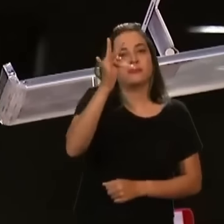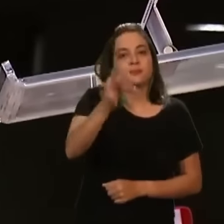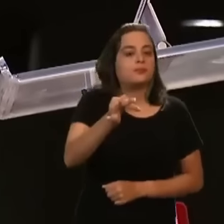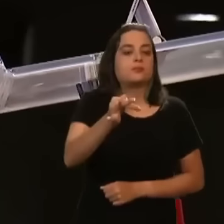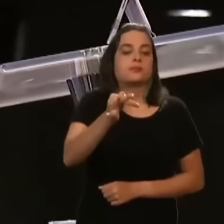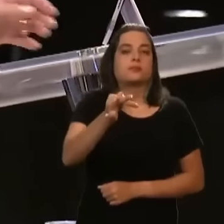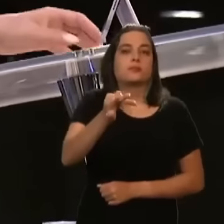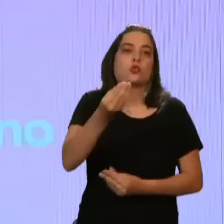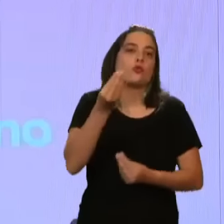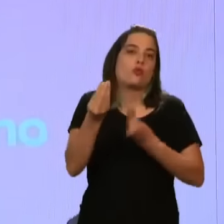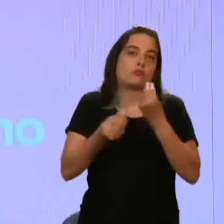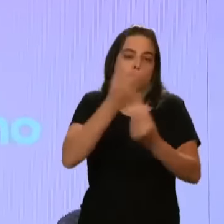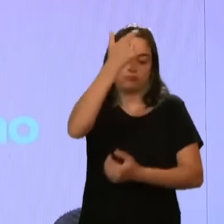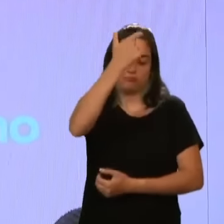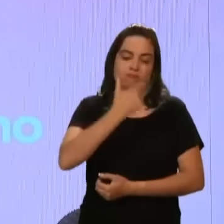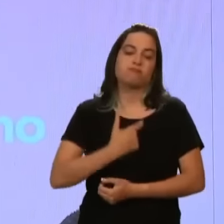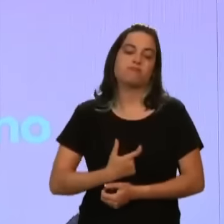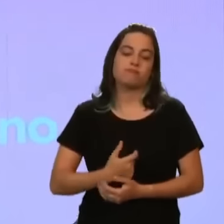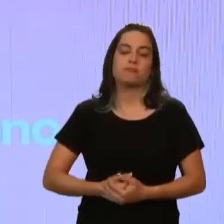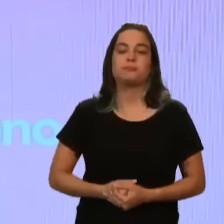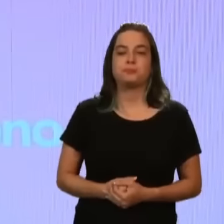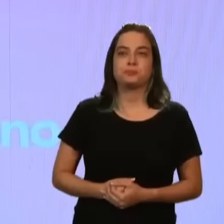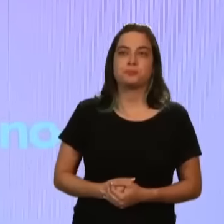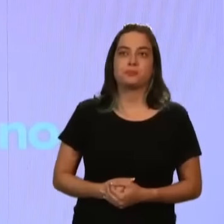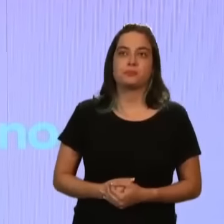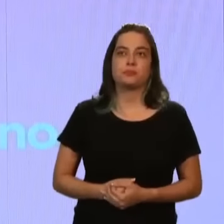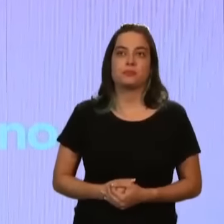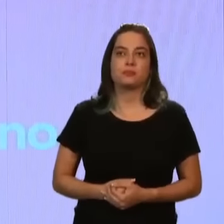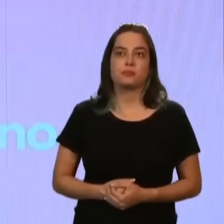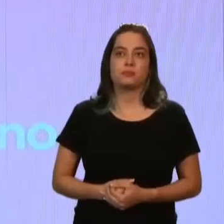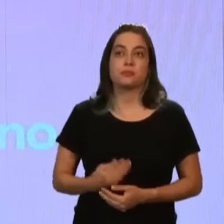quem nós somos. As